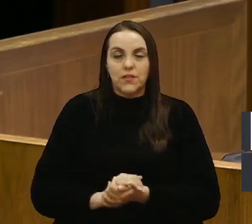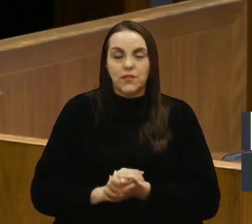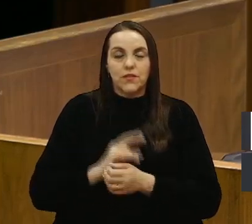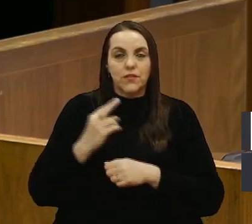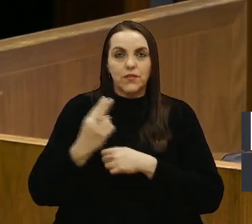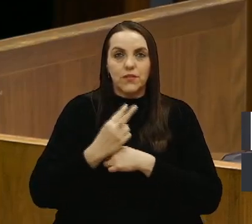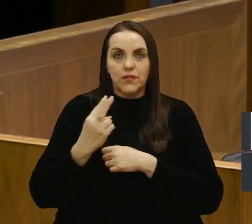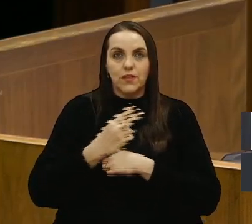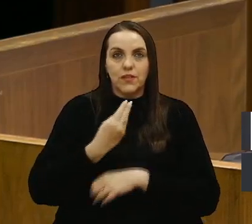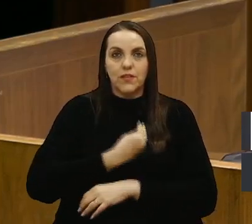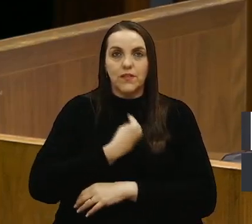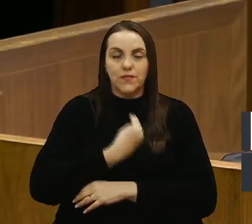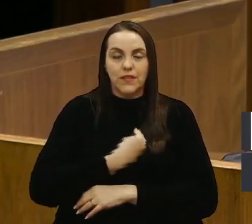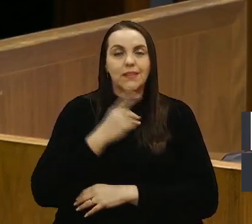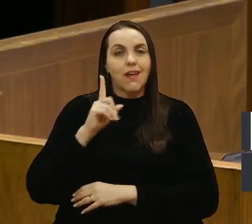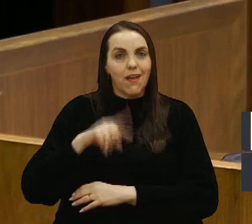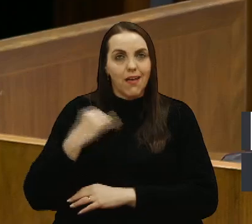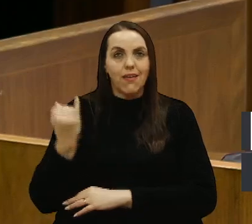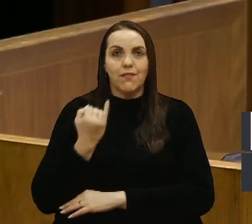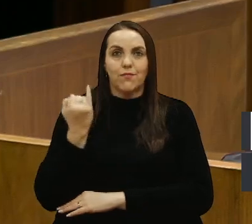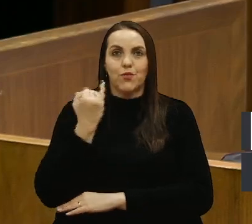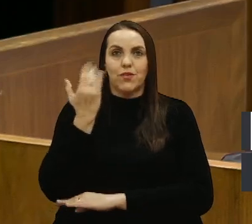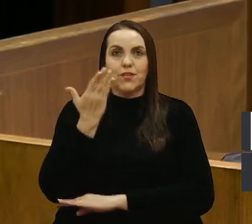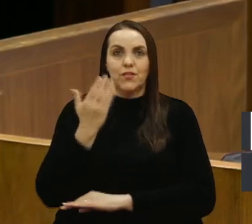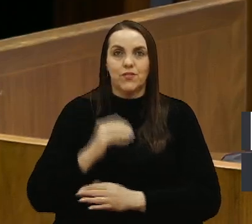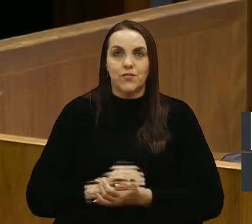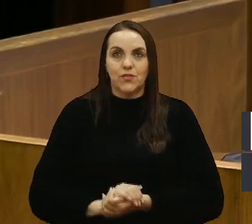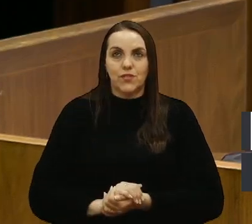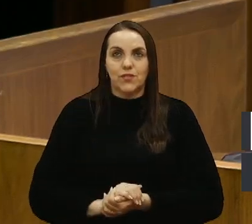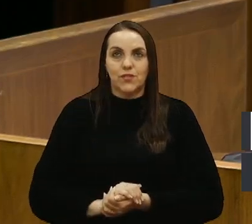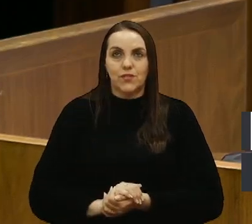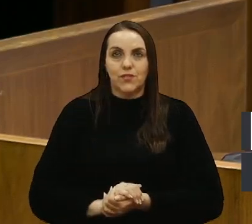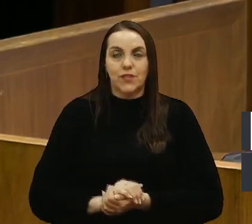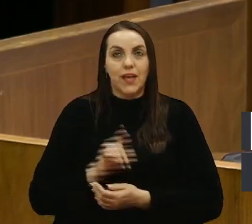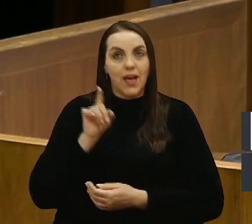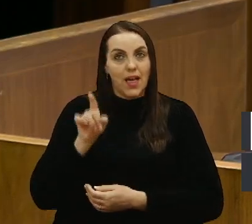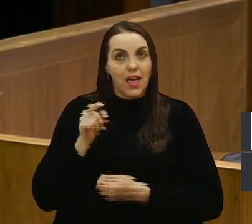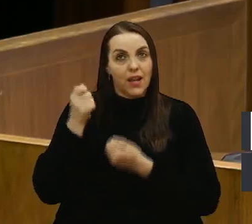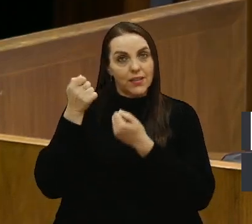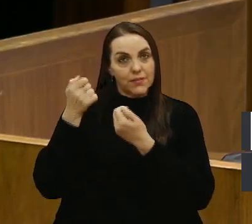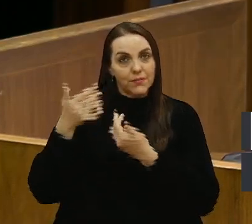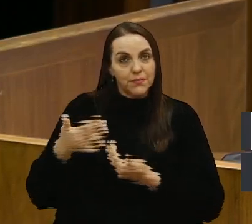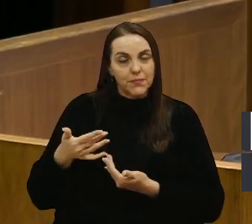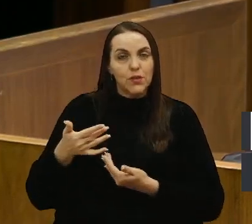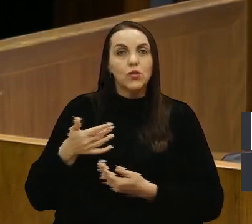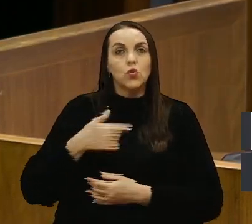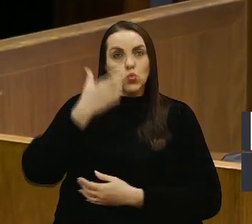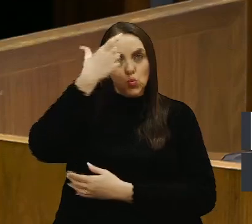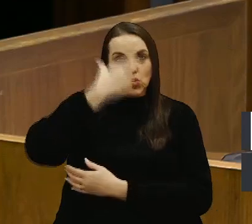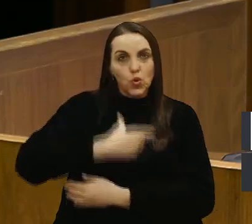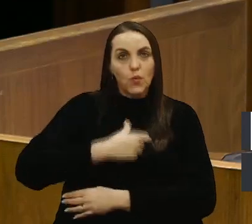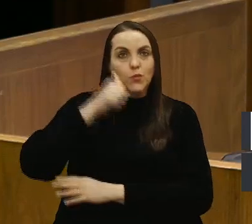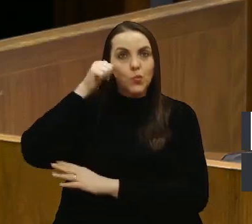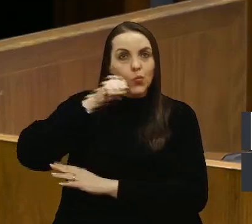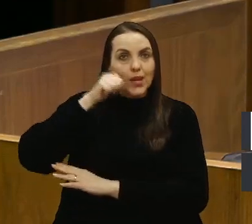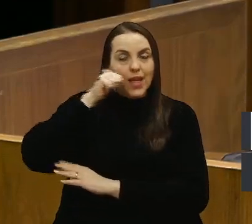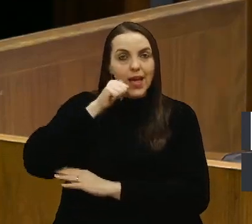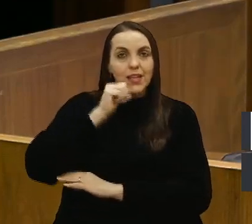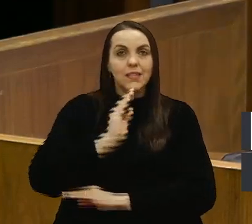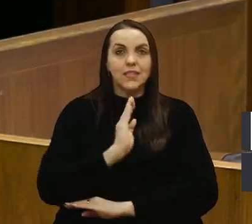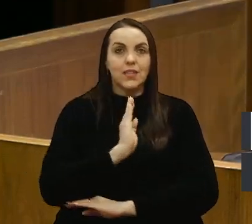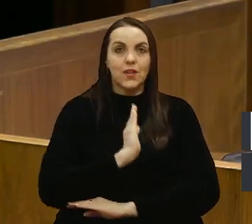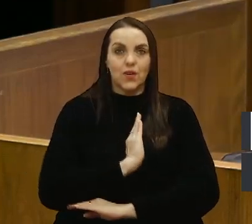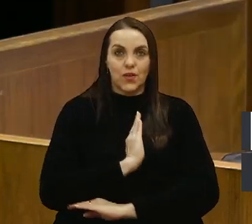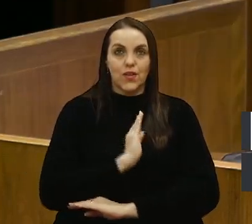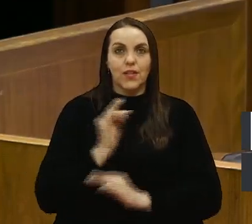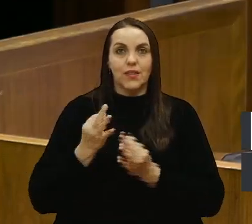vida importa. E a Diná vem falar sobre sono, mulheres e iogoterapia.